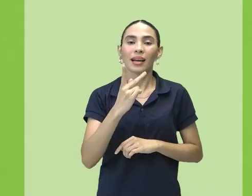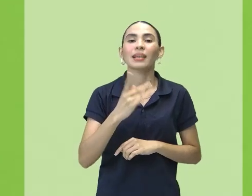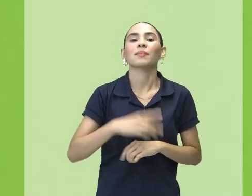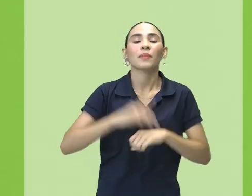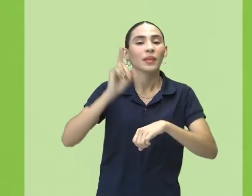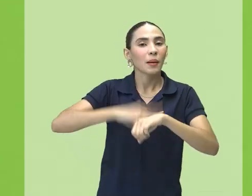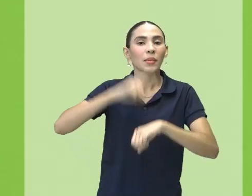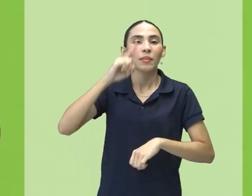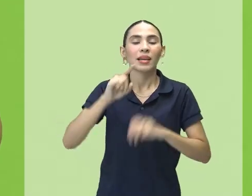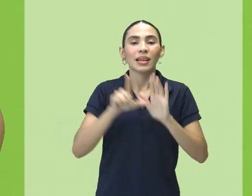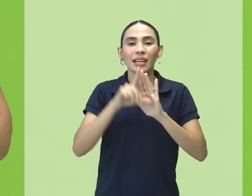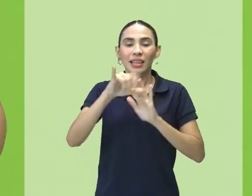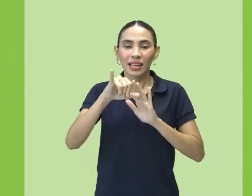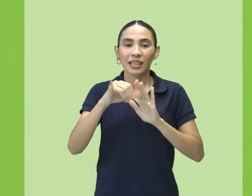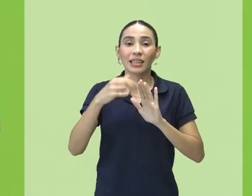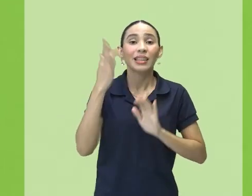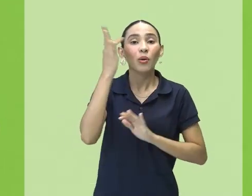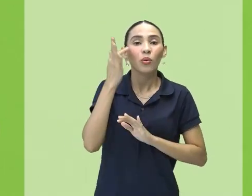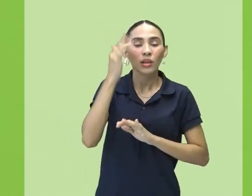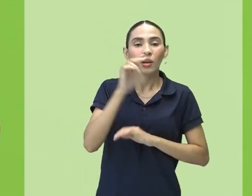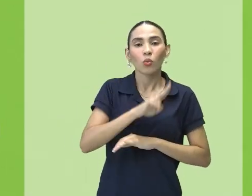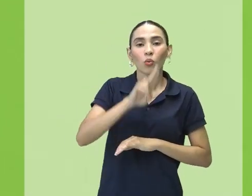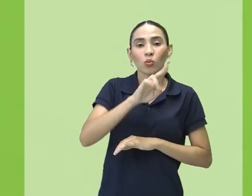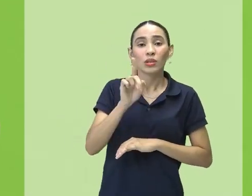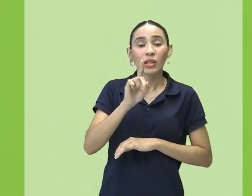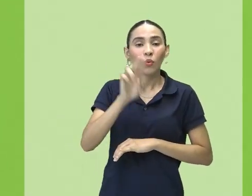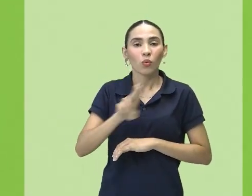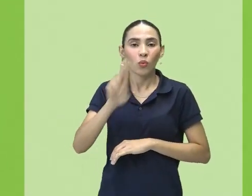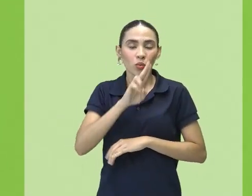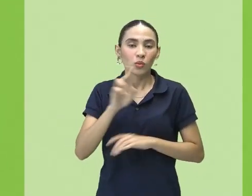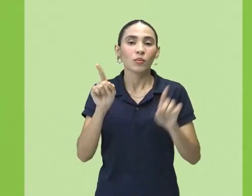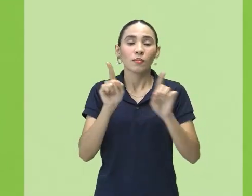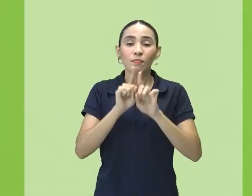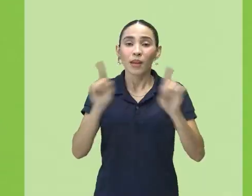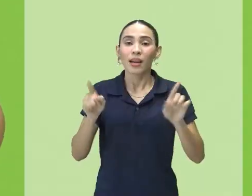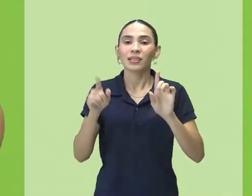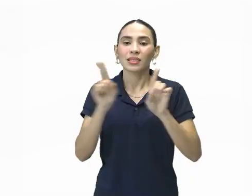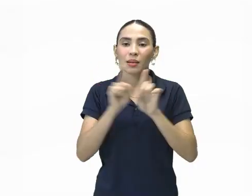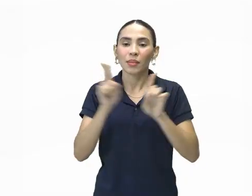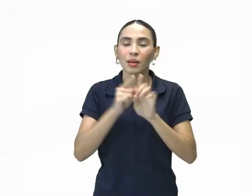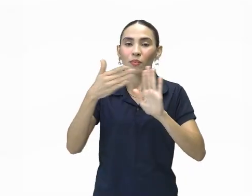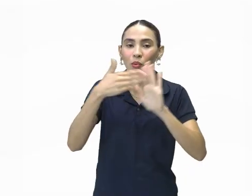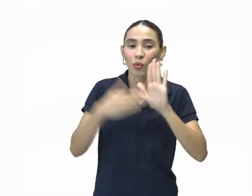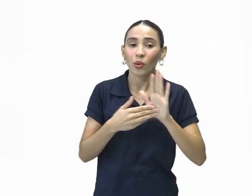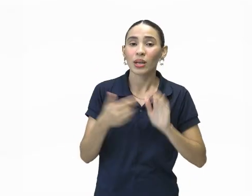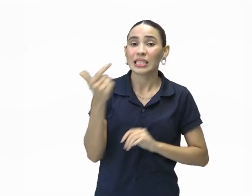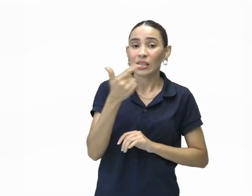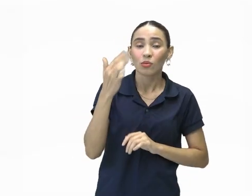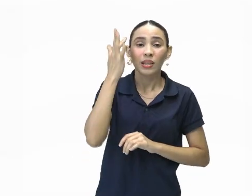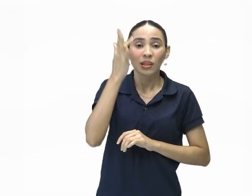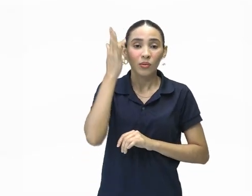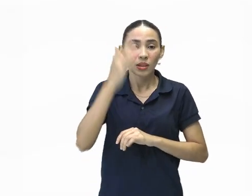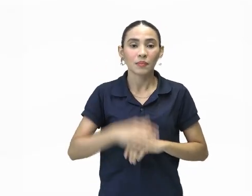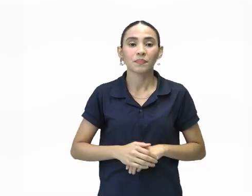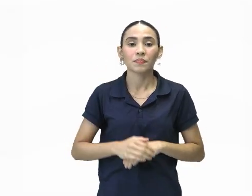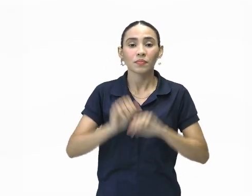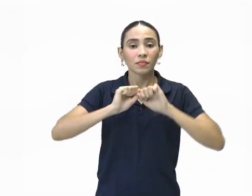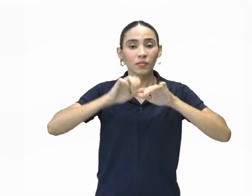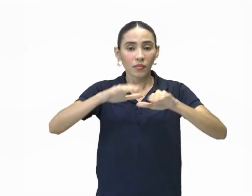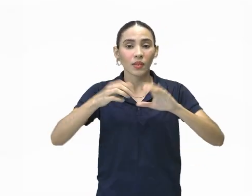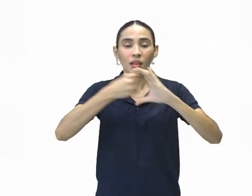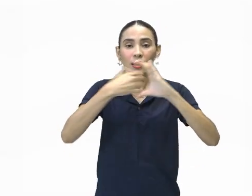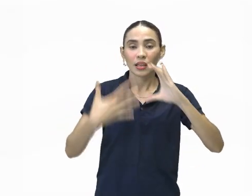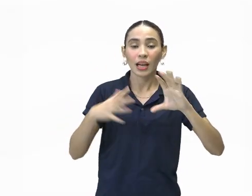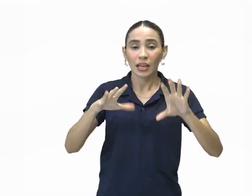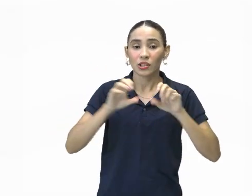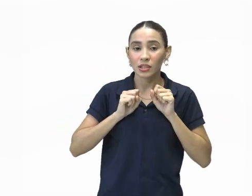a primeira lei, né, que é a lei do uso e desuso. Mas ele também propôs uma segunda lei, que é a da transmissão dos